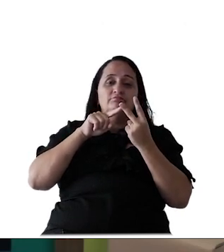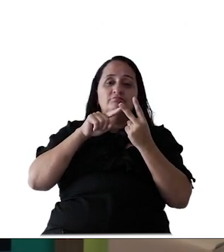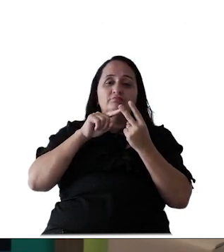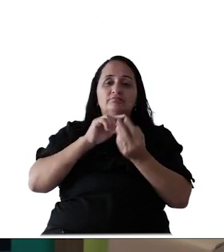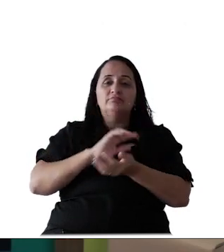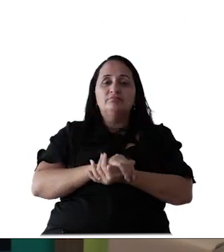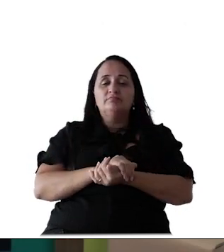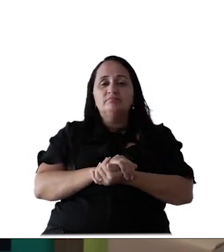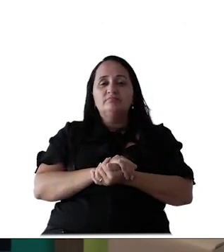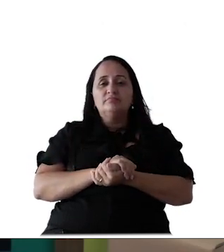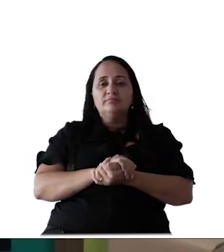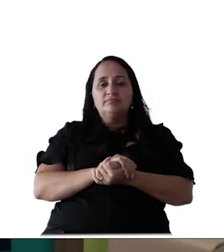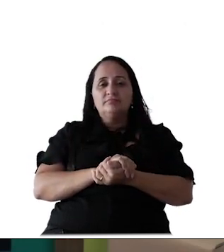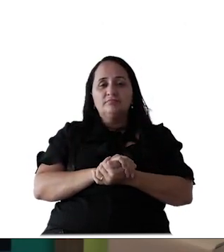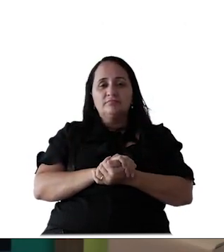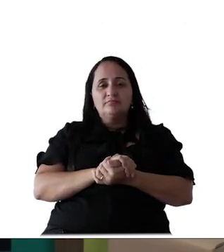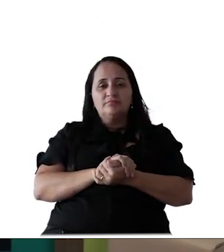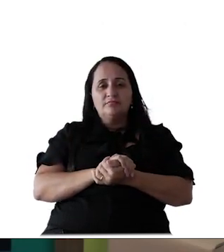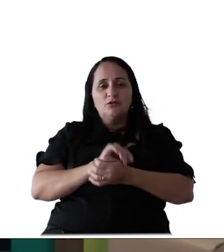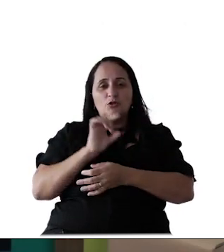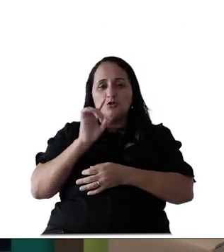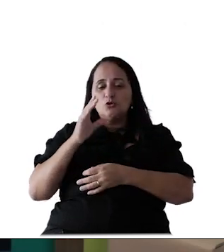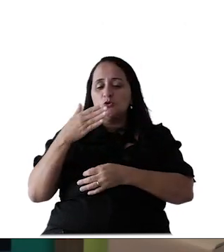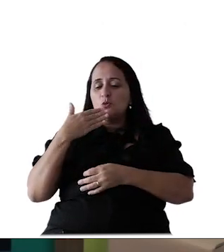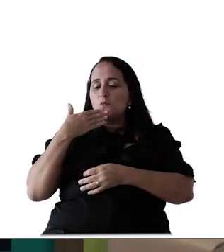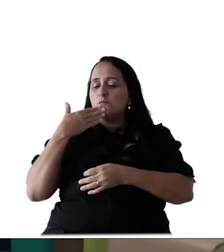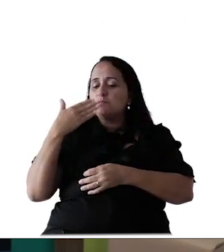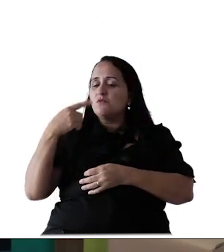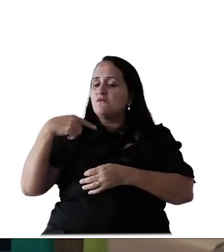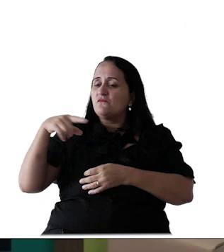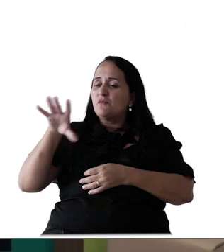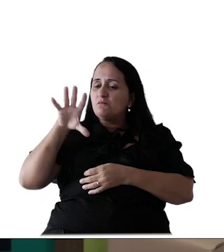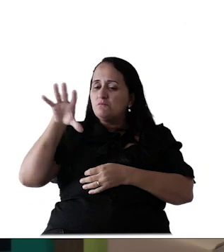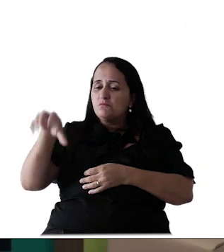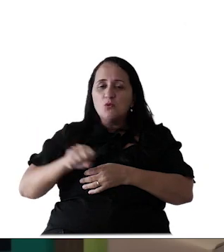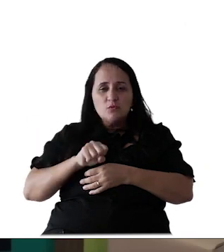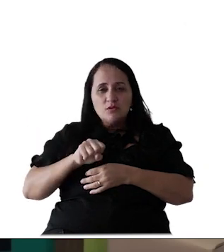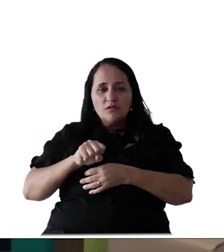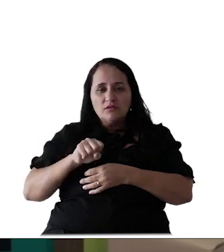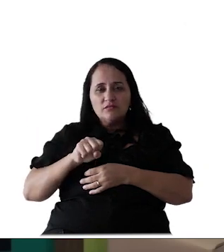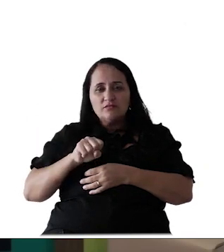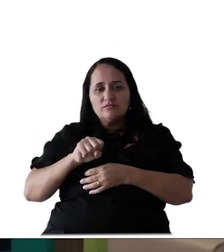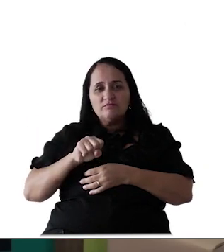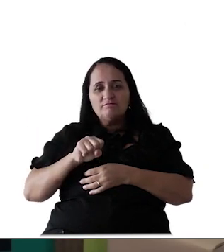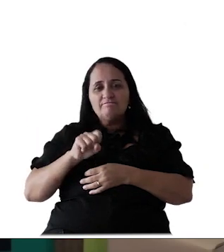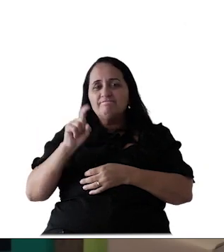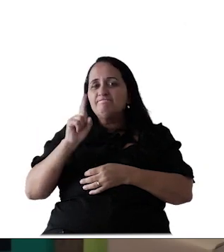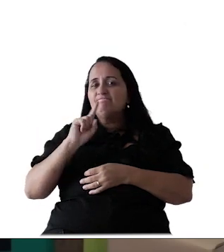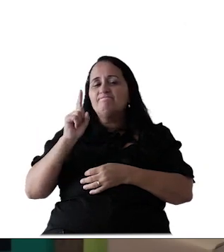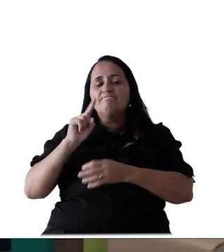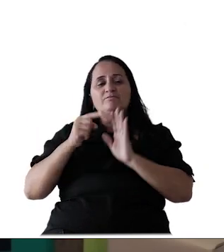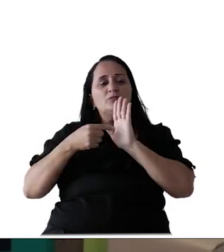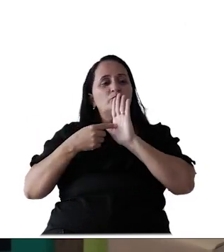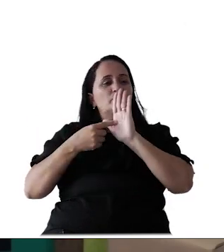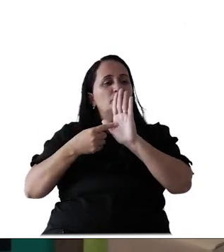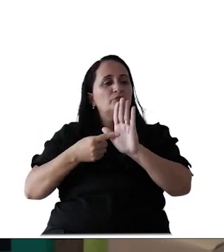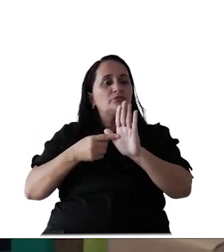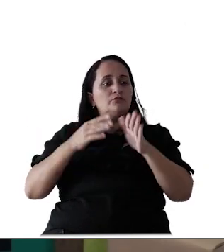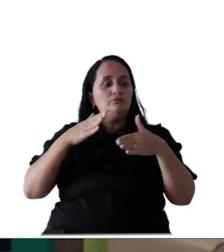Então, somente pedir para o Garfield buscar o rato não indica que eu